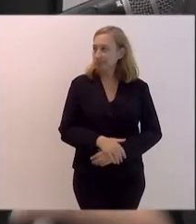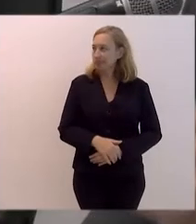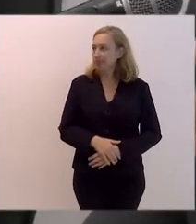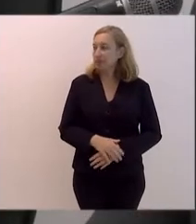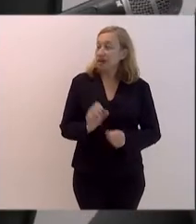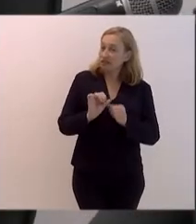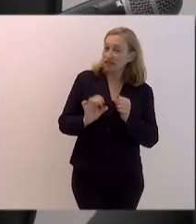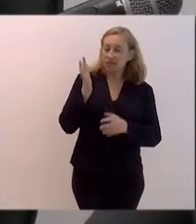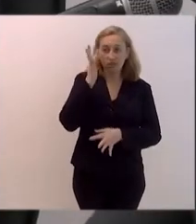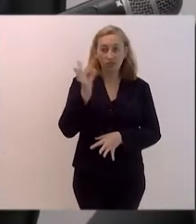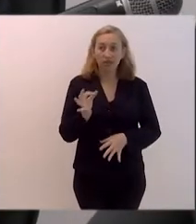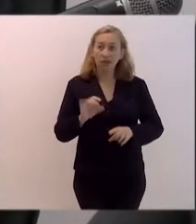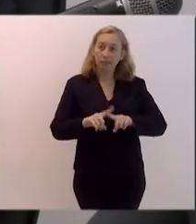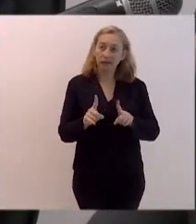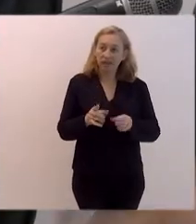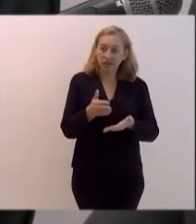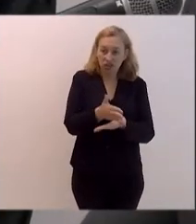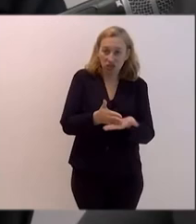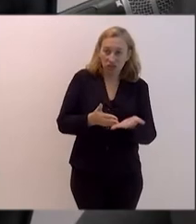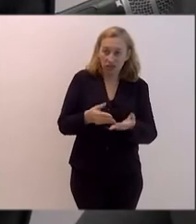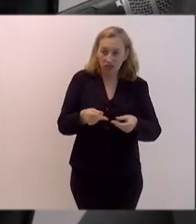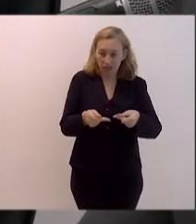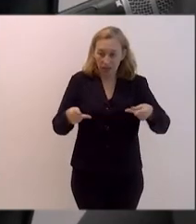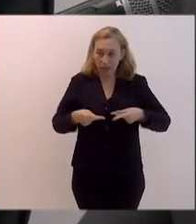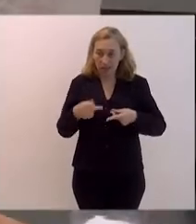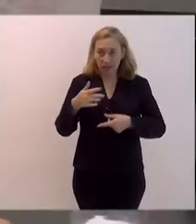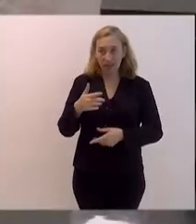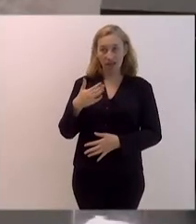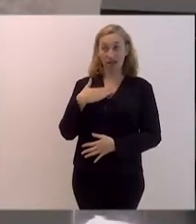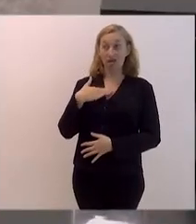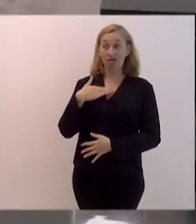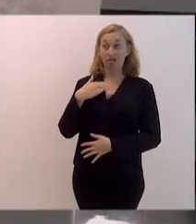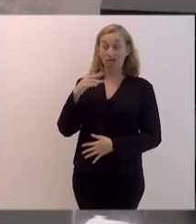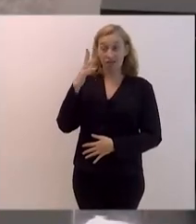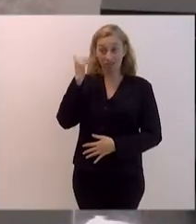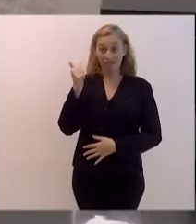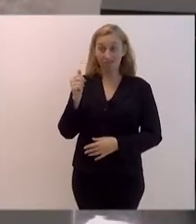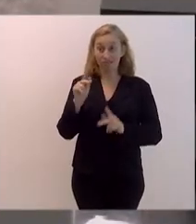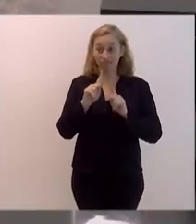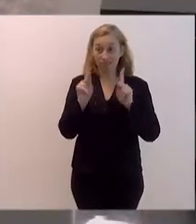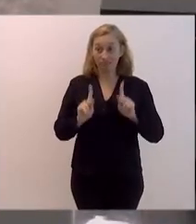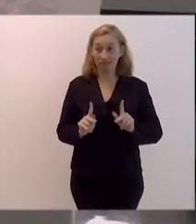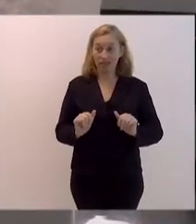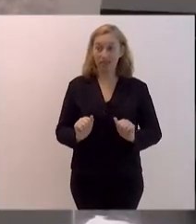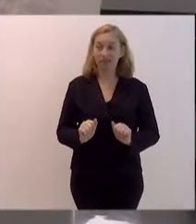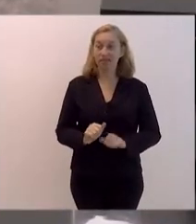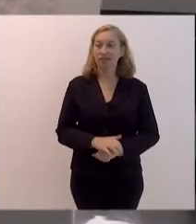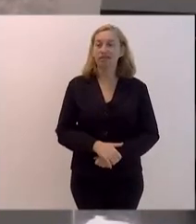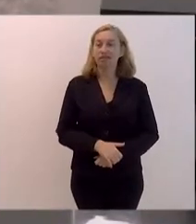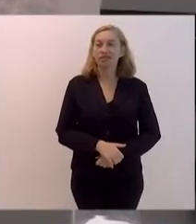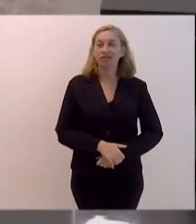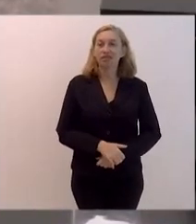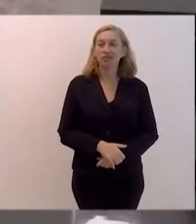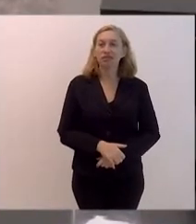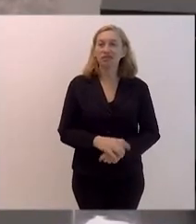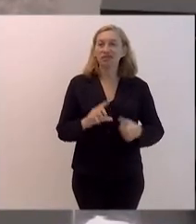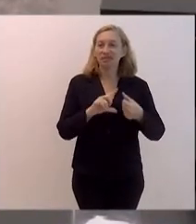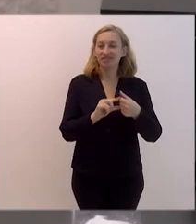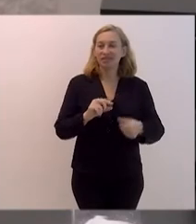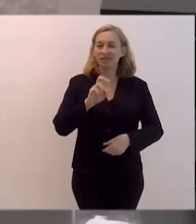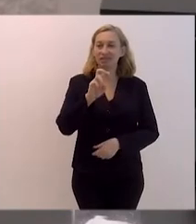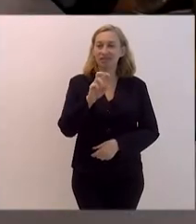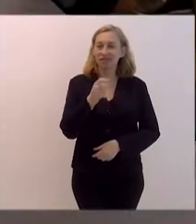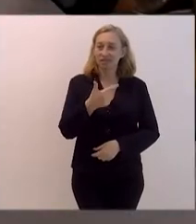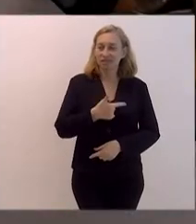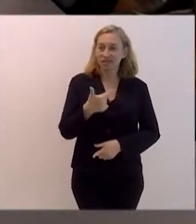não, mas repartir a pizza é comigo passou, mesmo. Passou batido, parabéns. Então, eu refaço meu voto para suprimir o artigo 2º e o artigo 3º.